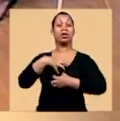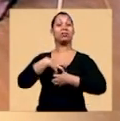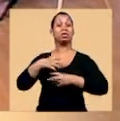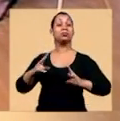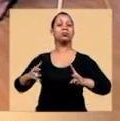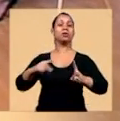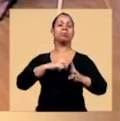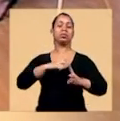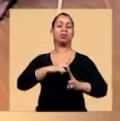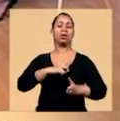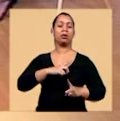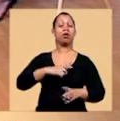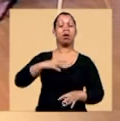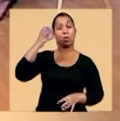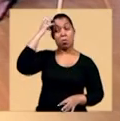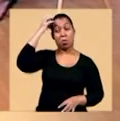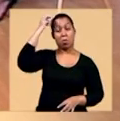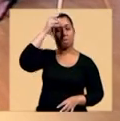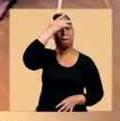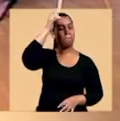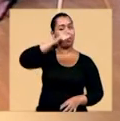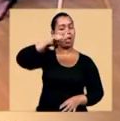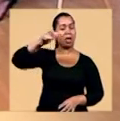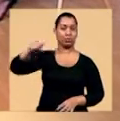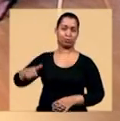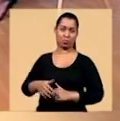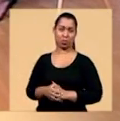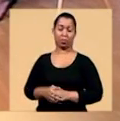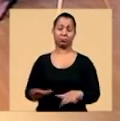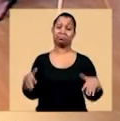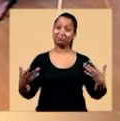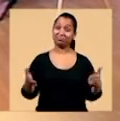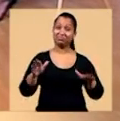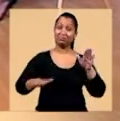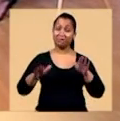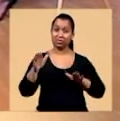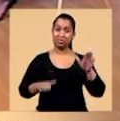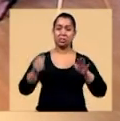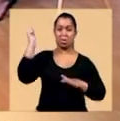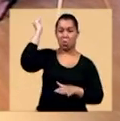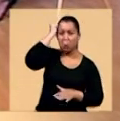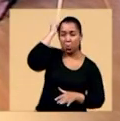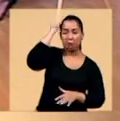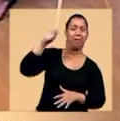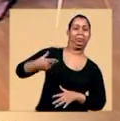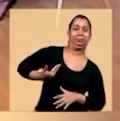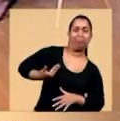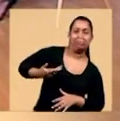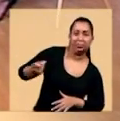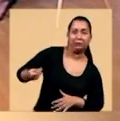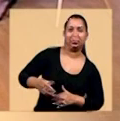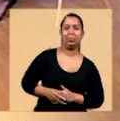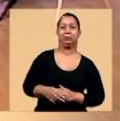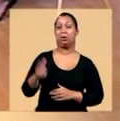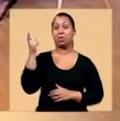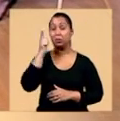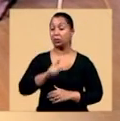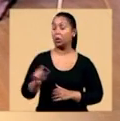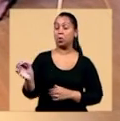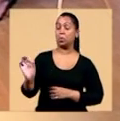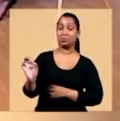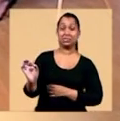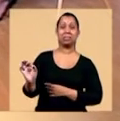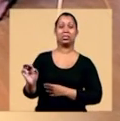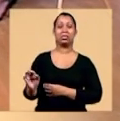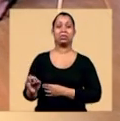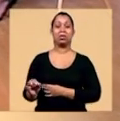aquele comportamento que ele teve. Ou então ele culpa uma outra pessoa. Entendi. Às vezes põe a culpa no colega que não tá